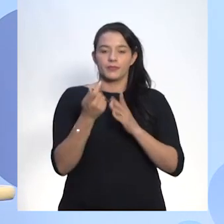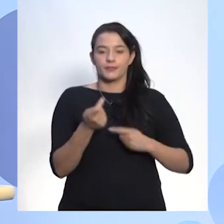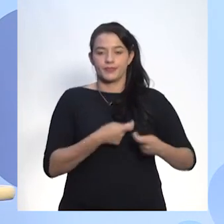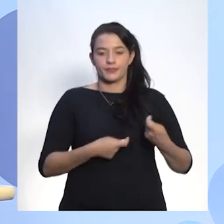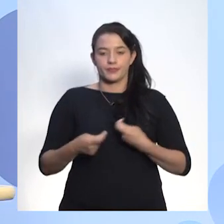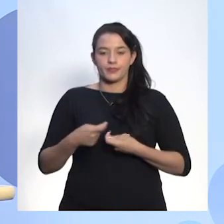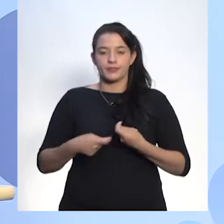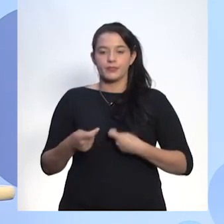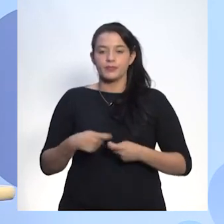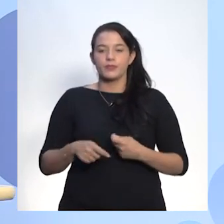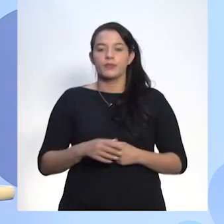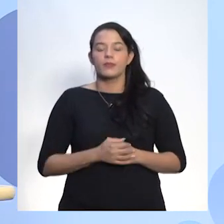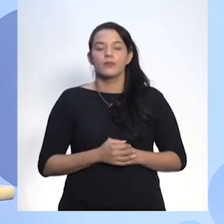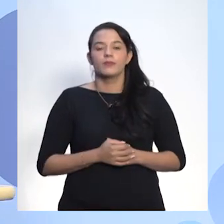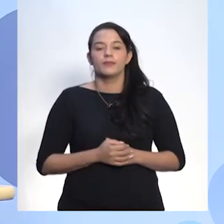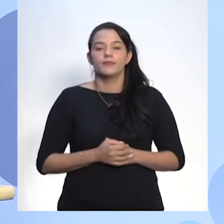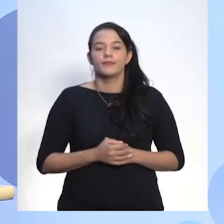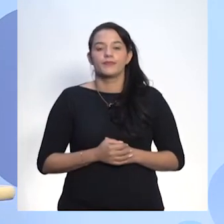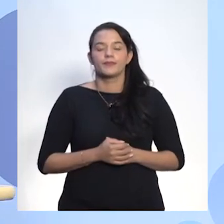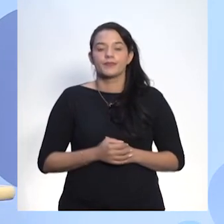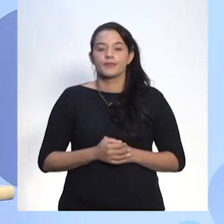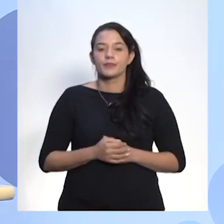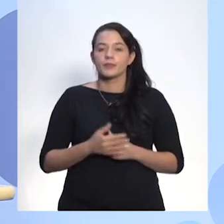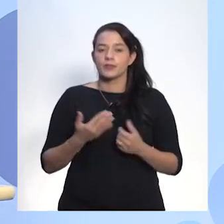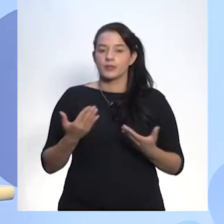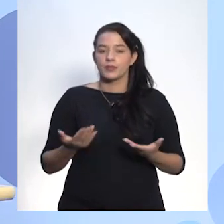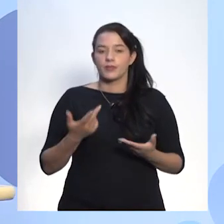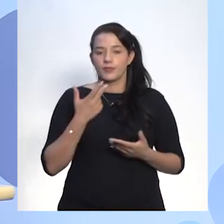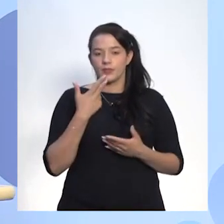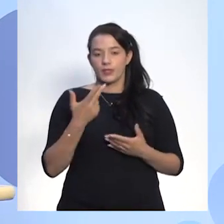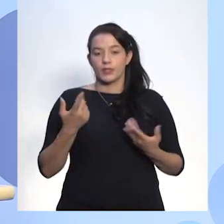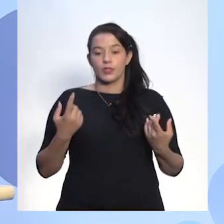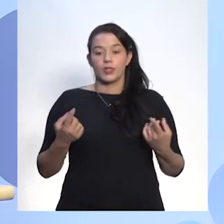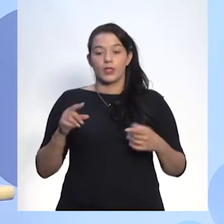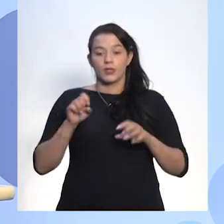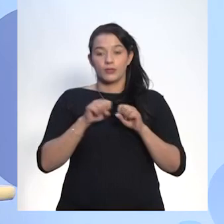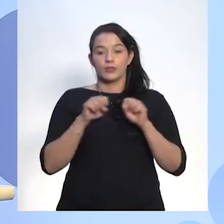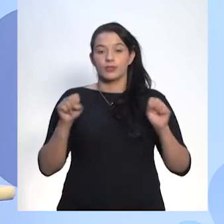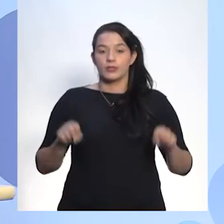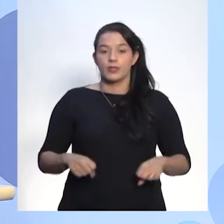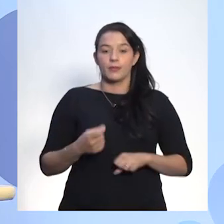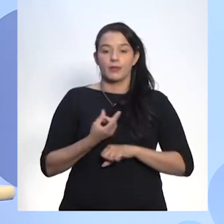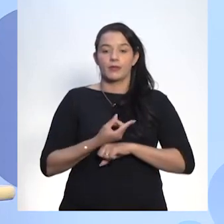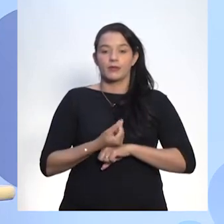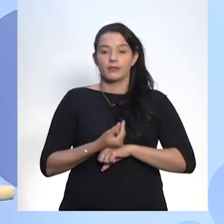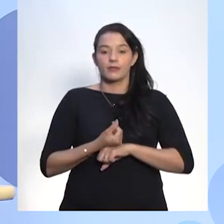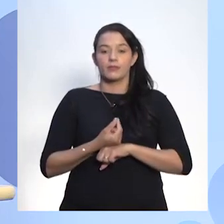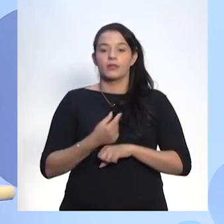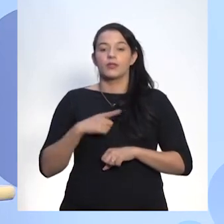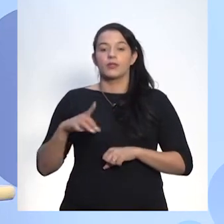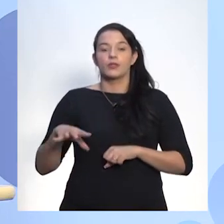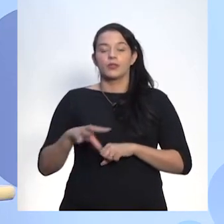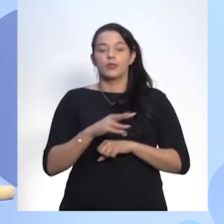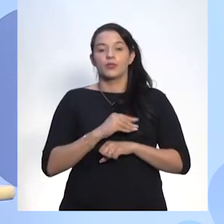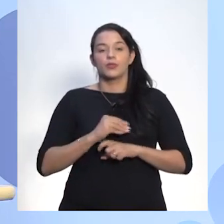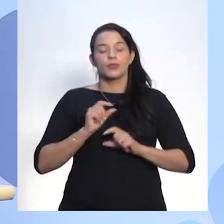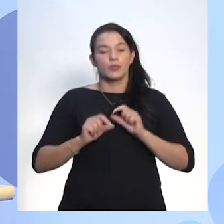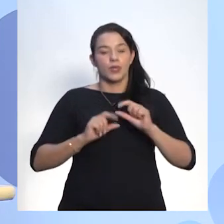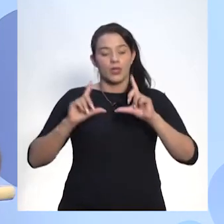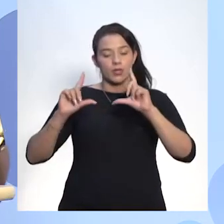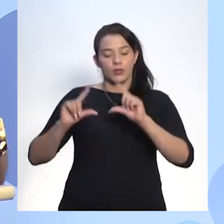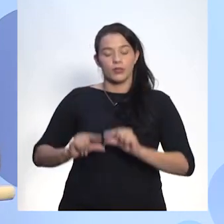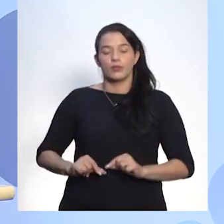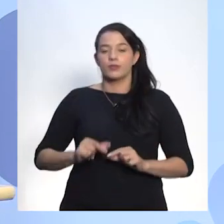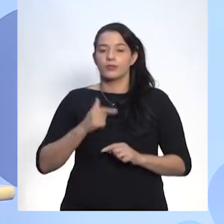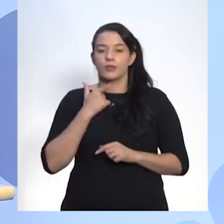Ou seja, essa questão aqui das contradições do sistema capitalista, não se podem reduzi-las,